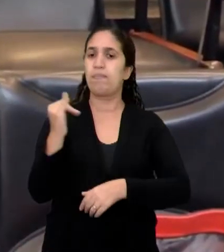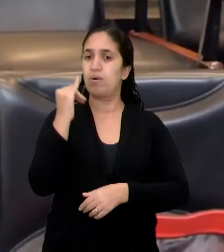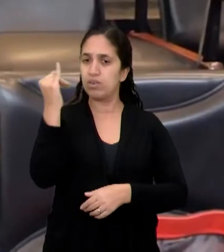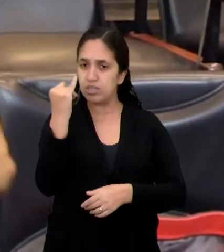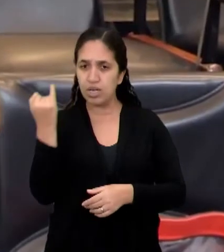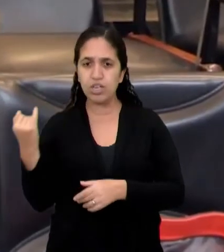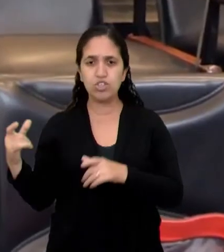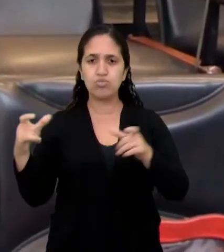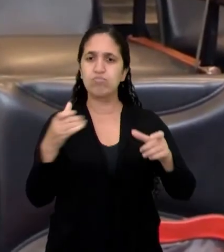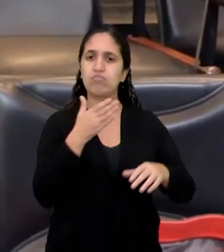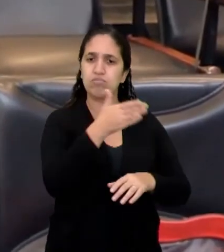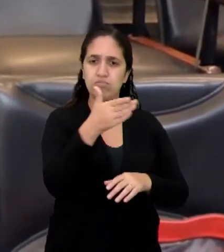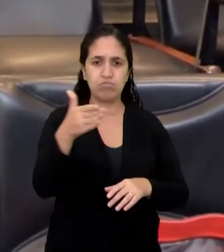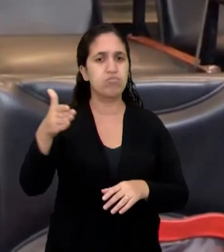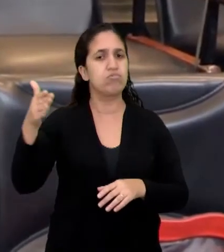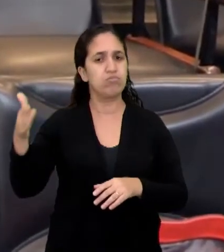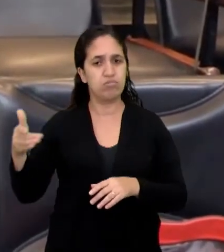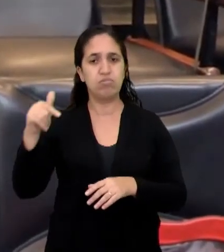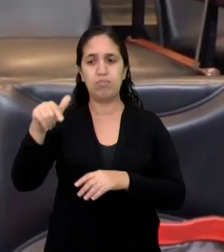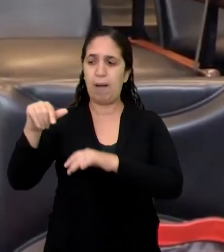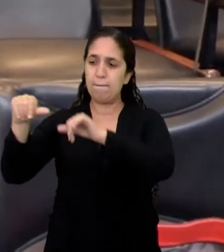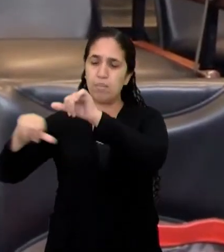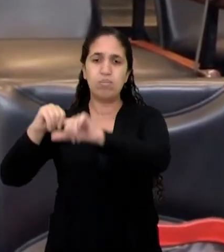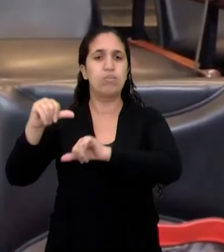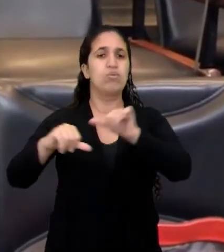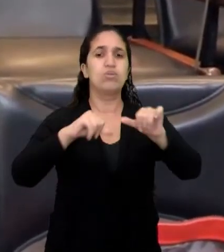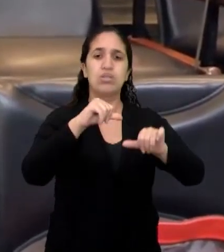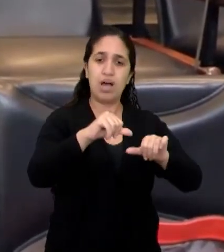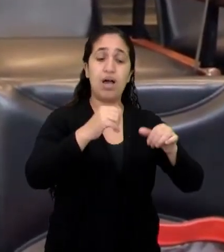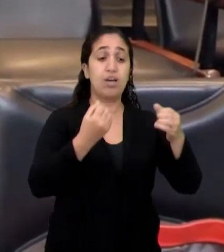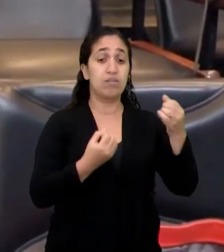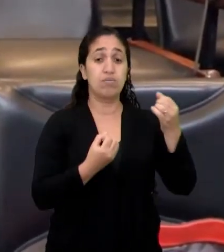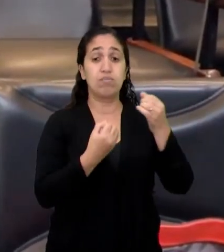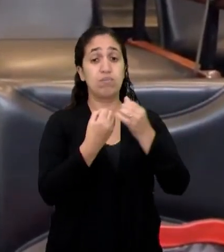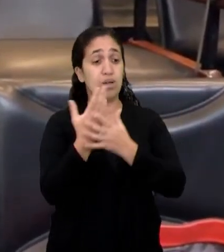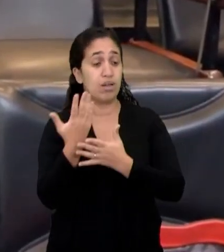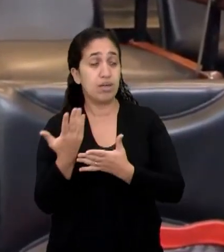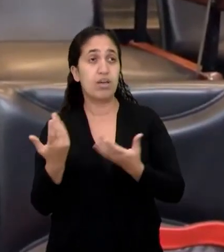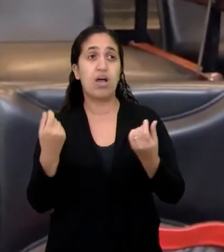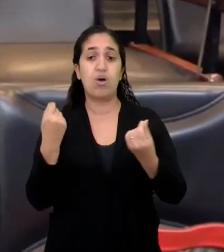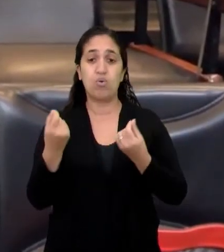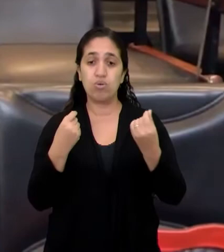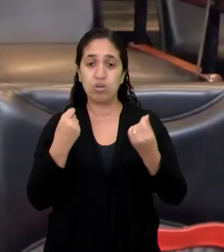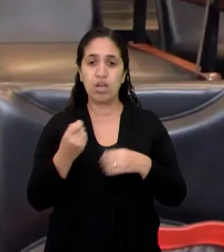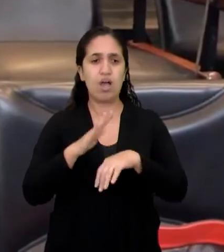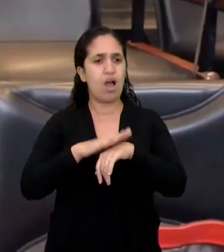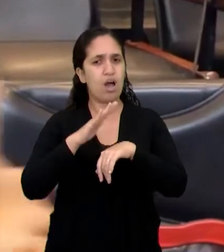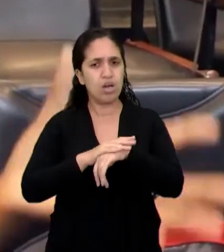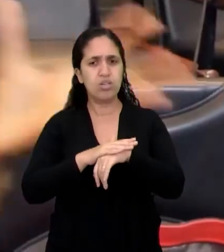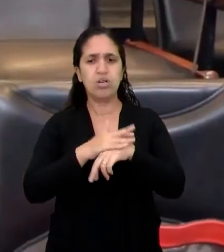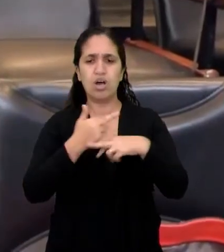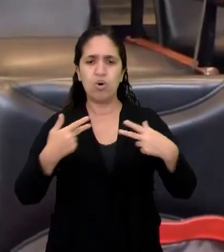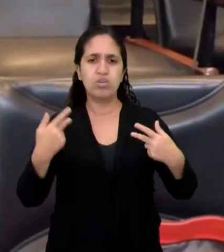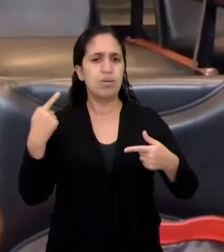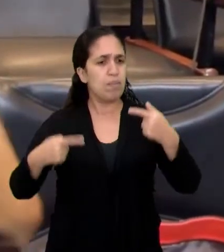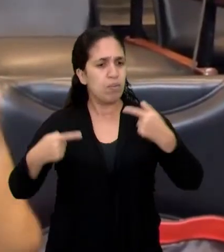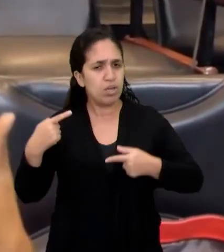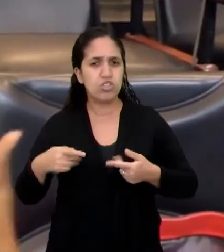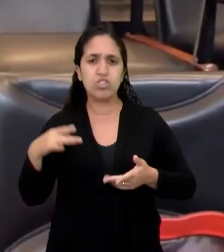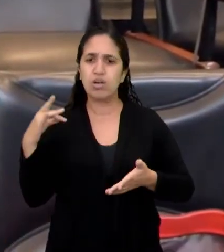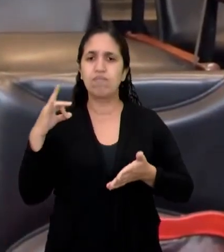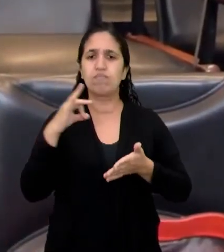espaços, mas entender que a gente precisa estar lá para mudá-los e para criar realmente ações concretas e políticas para trazer